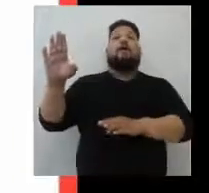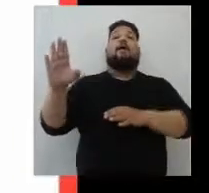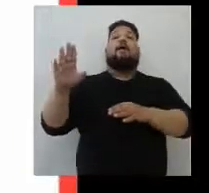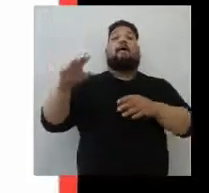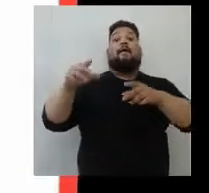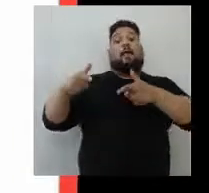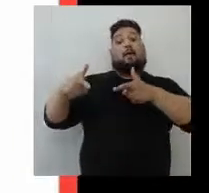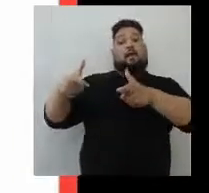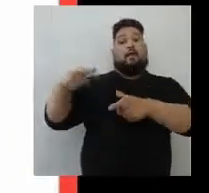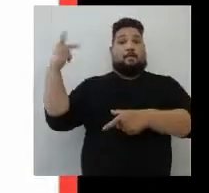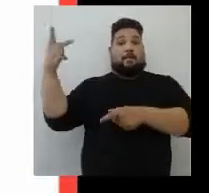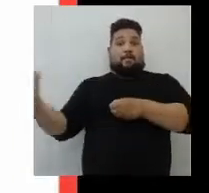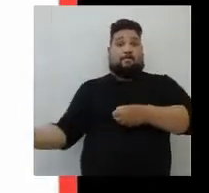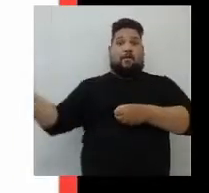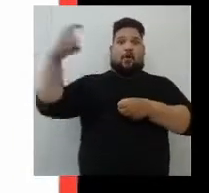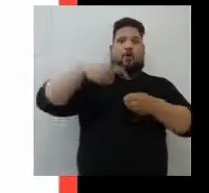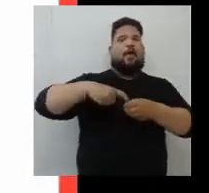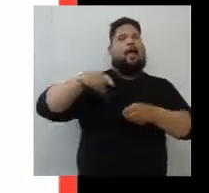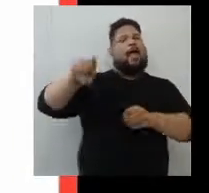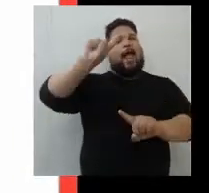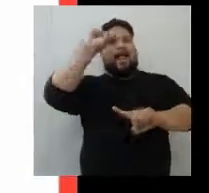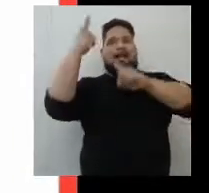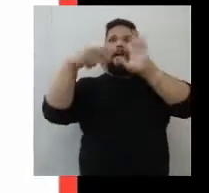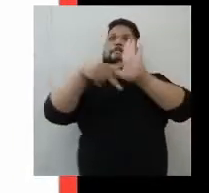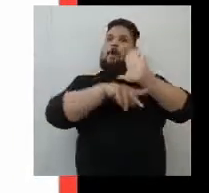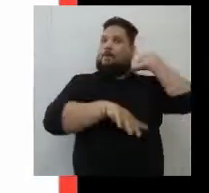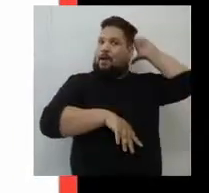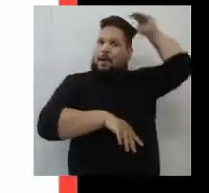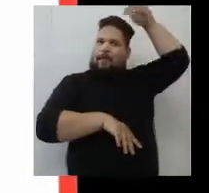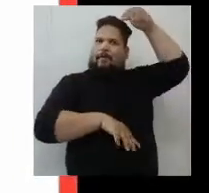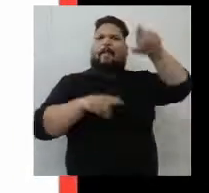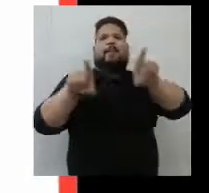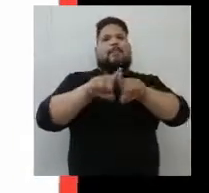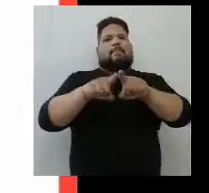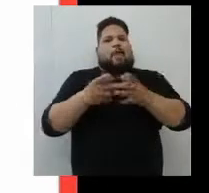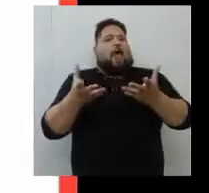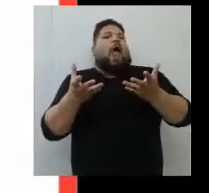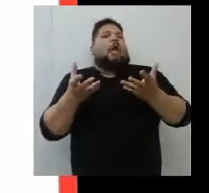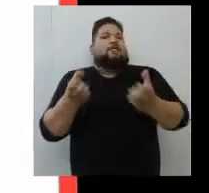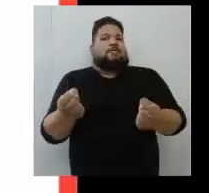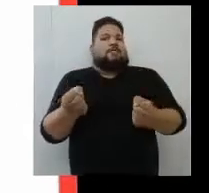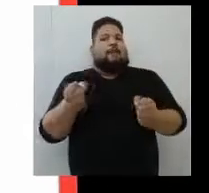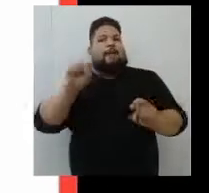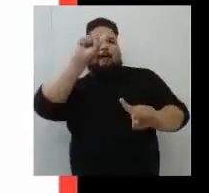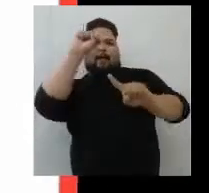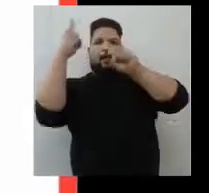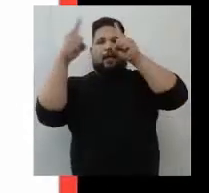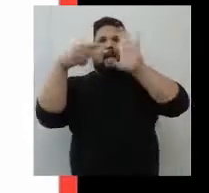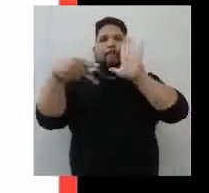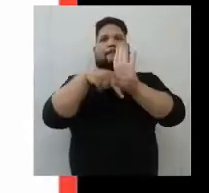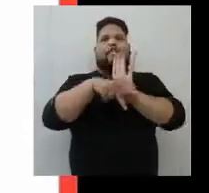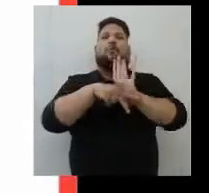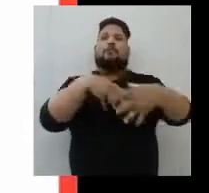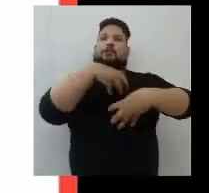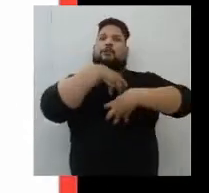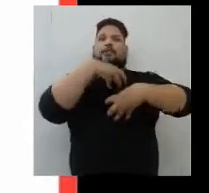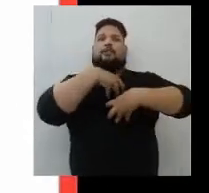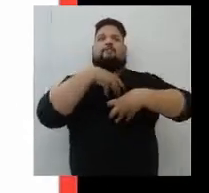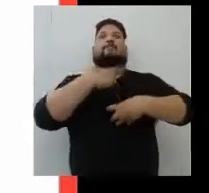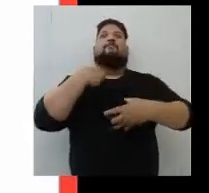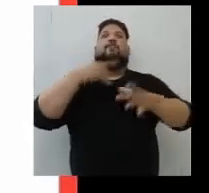consigo ideias republicanas. E essas ideias também eram carregadas de questões